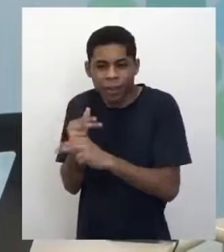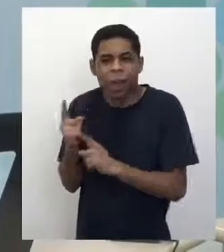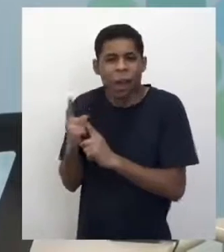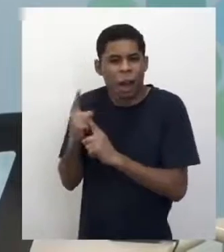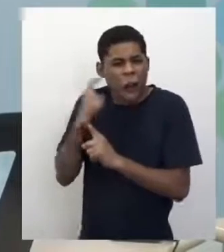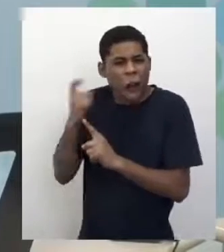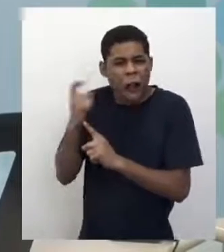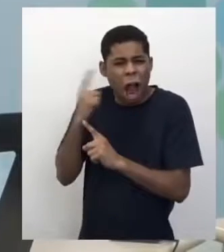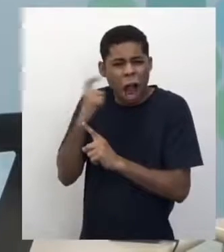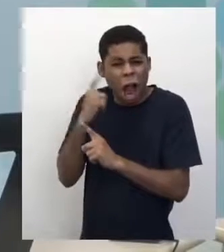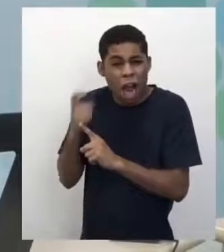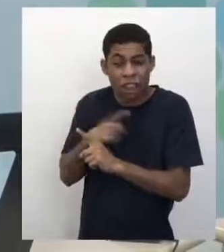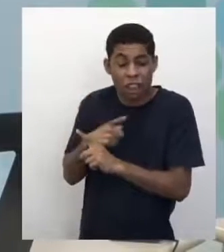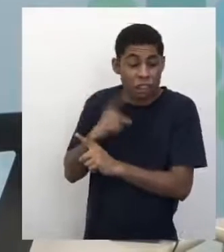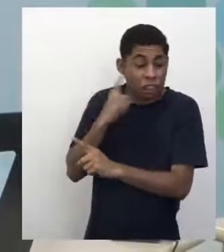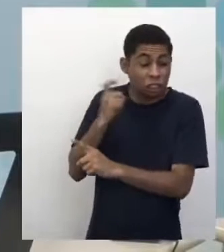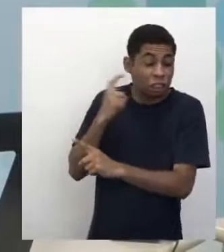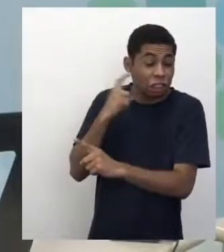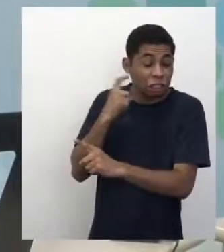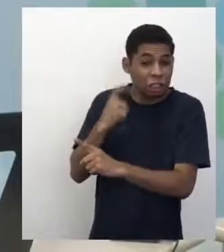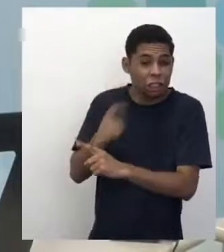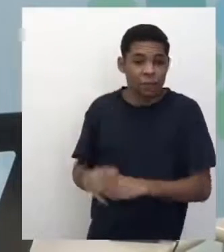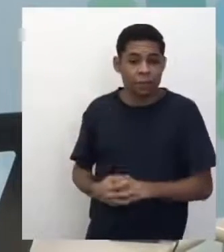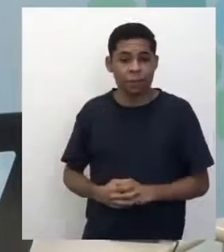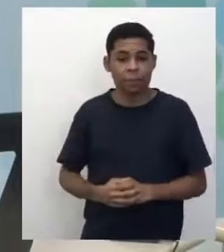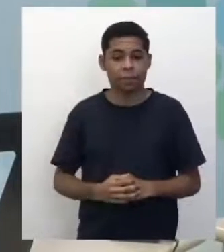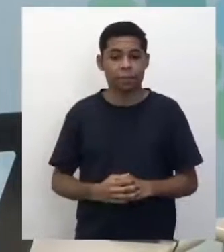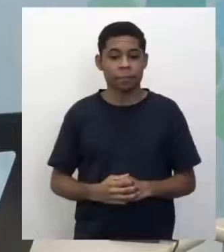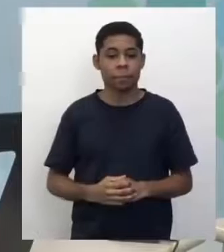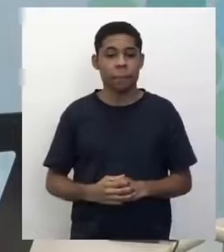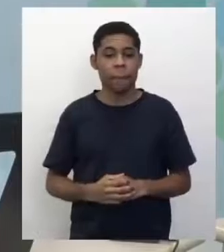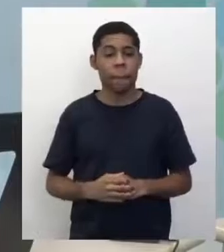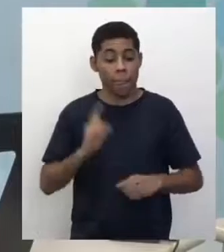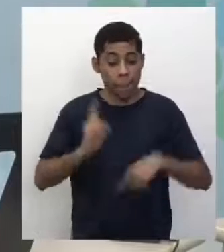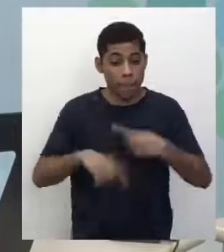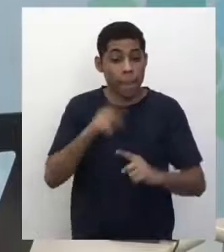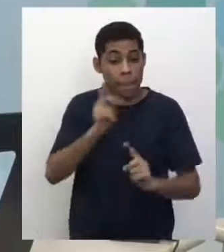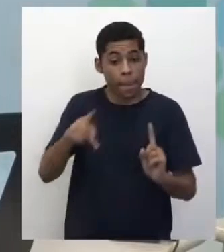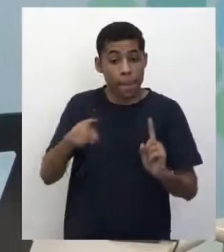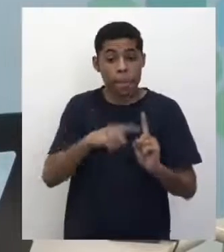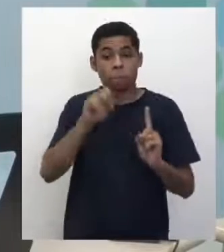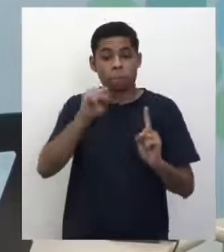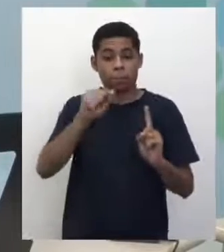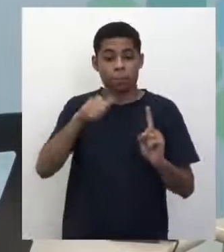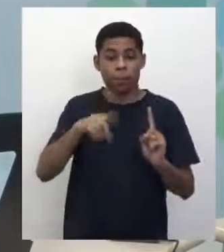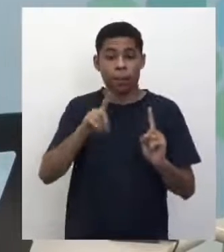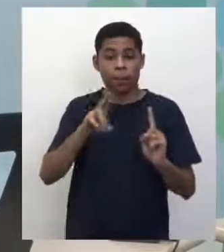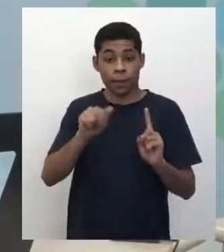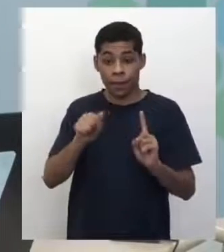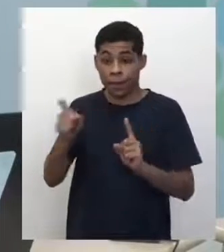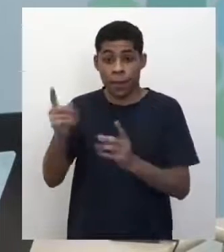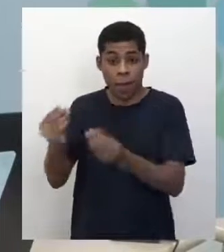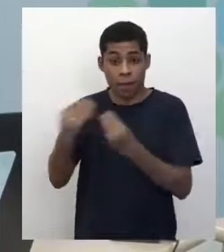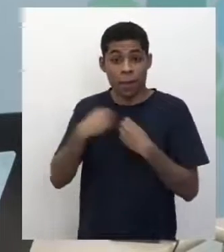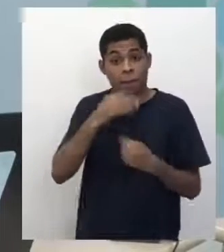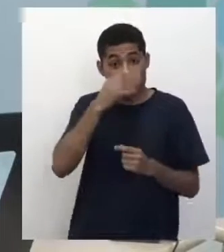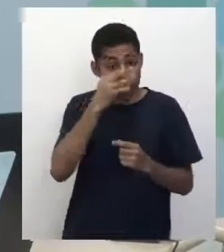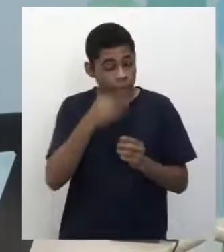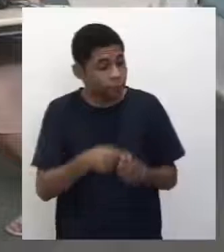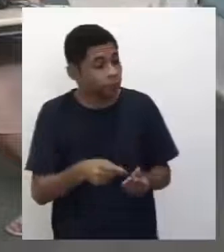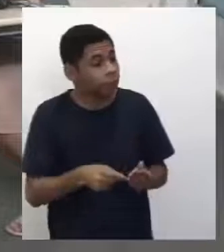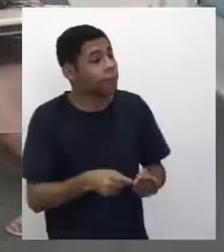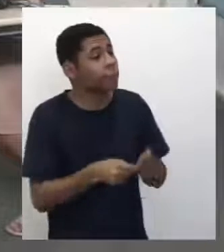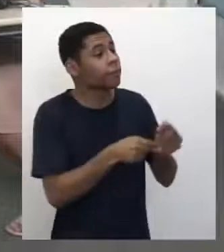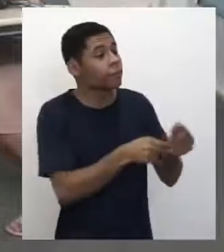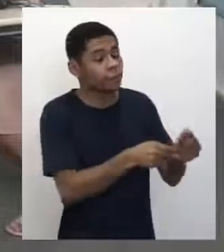mas é para ser a cigarra. E a professora Sandra lhe deu uma flor. Professora